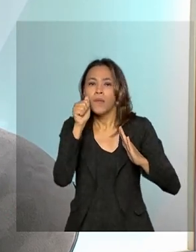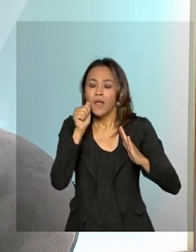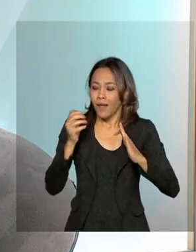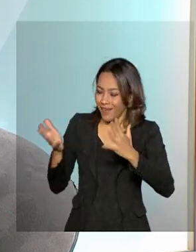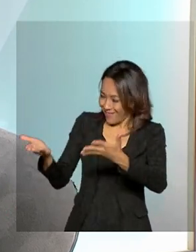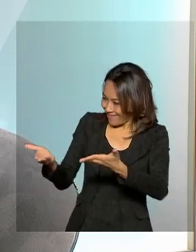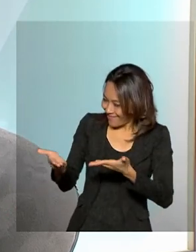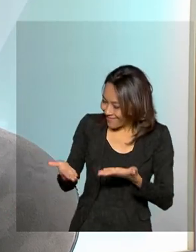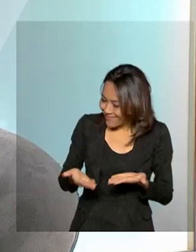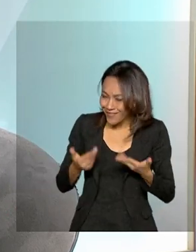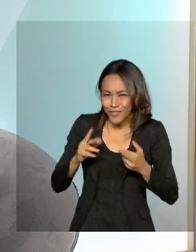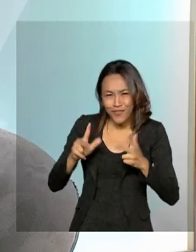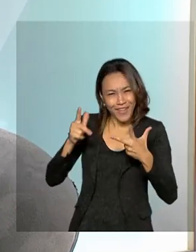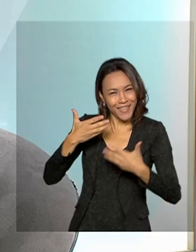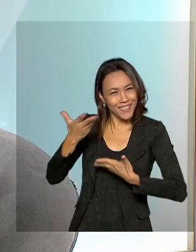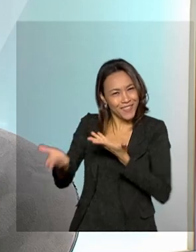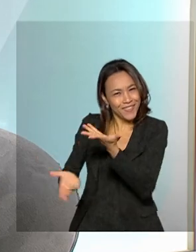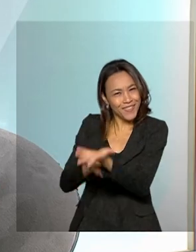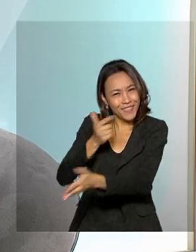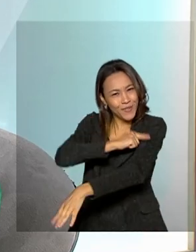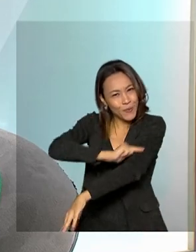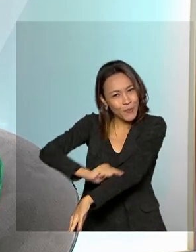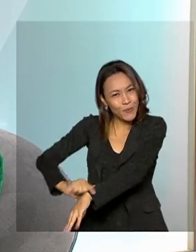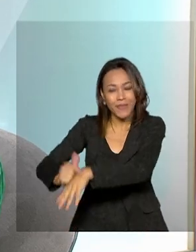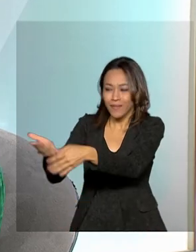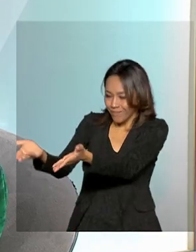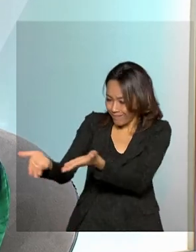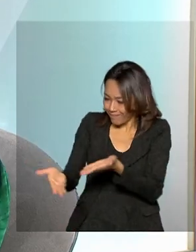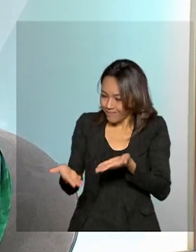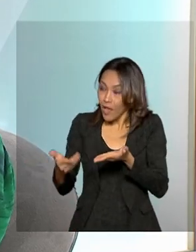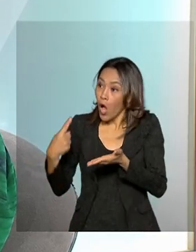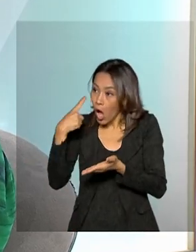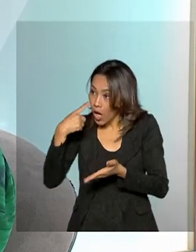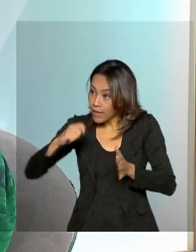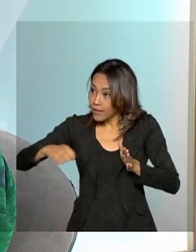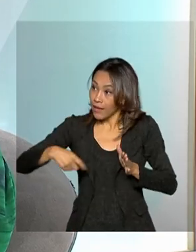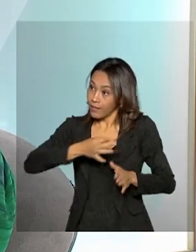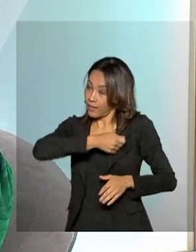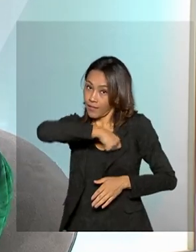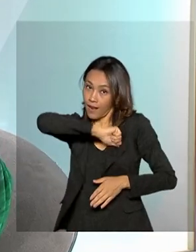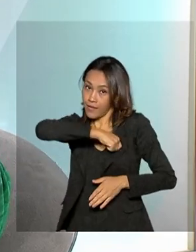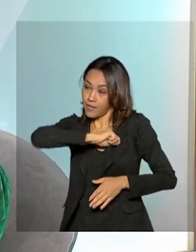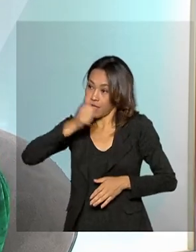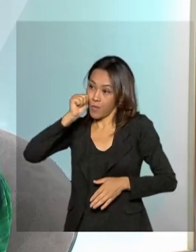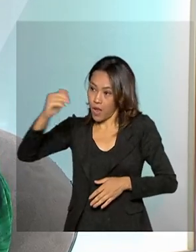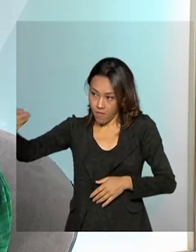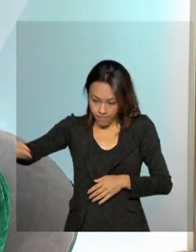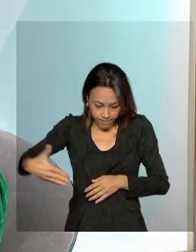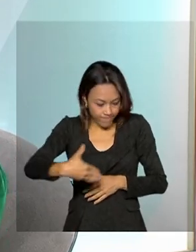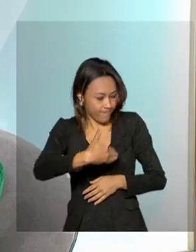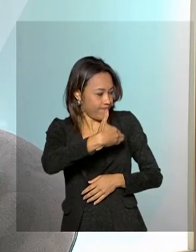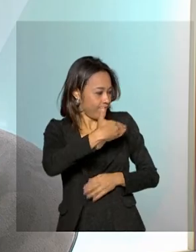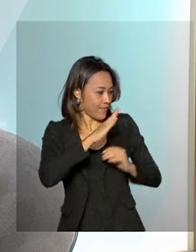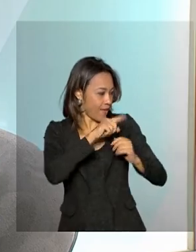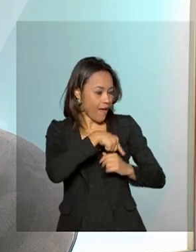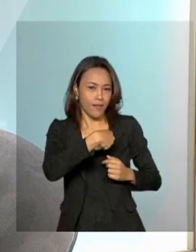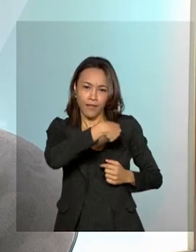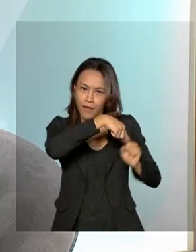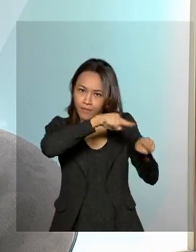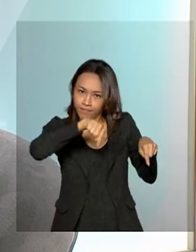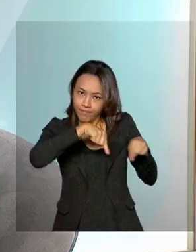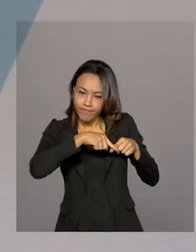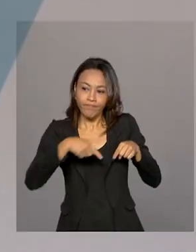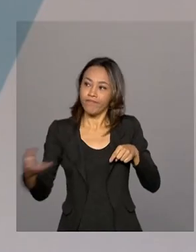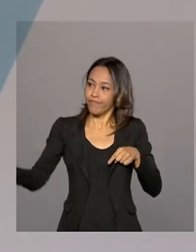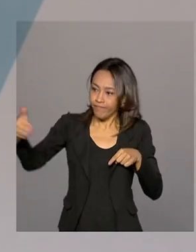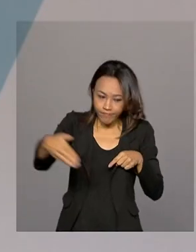recebida de uma forma diferente. E ela é encaminhada primeiro para a Delegacia da Mulher que está lá dentro. Aí vai a Delegacia da Mulher, o